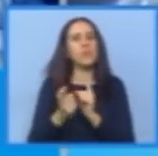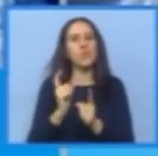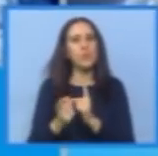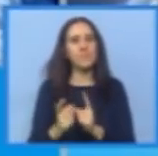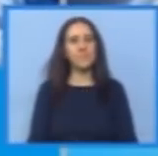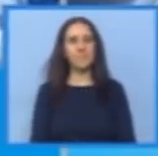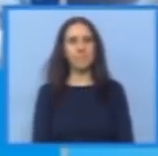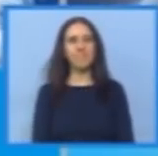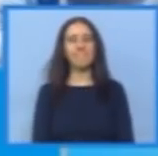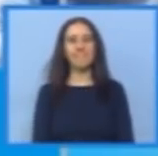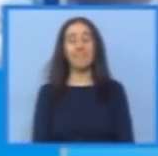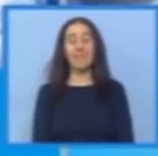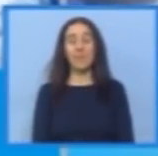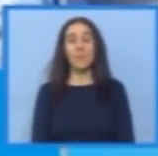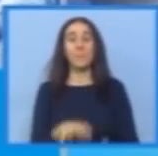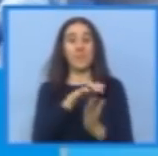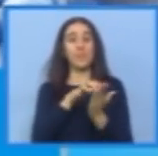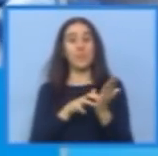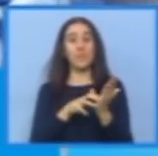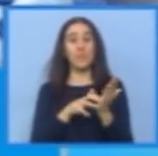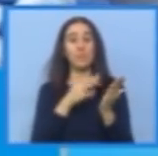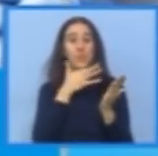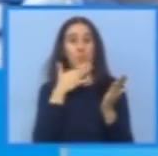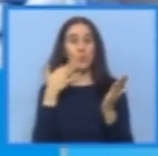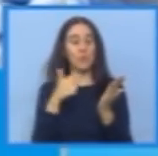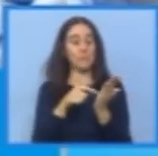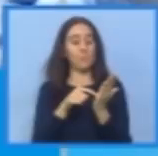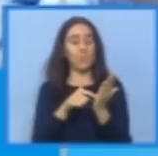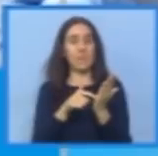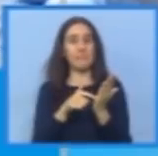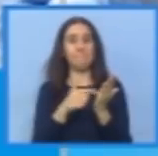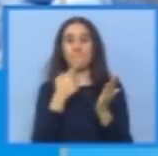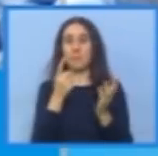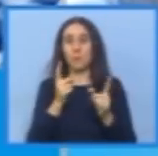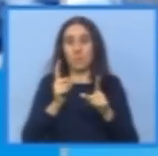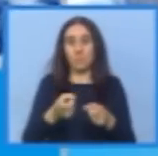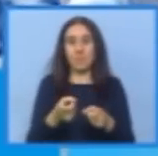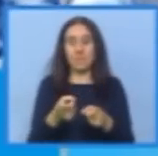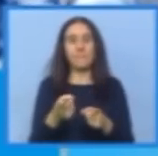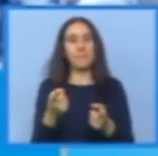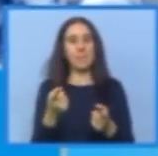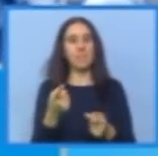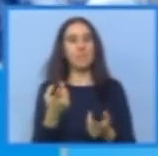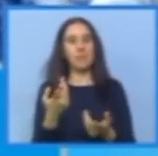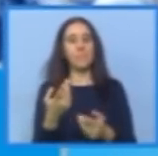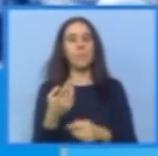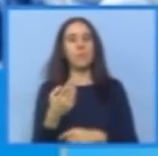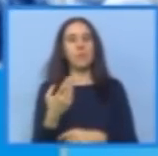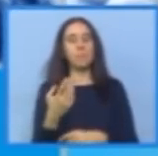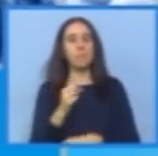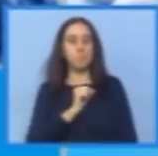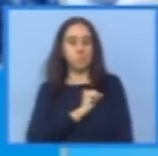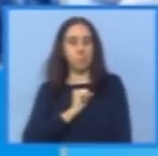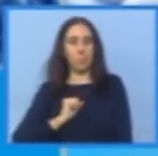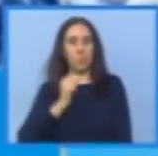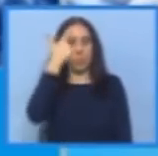É muito curioso este texto, porque ele começa por dizer que o dono deixou a cada um